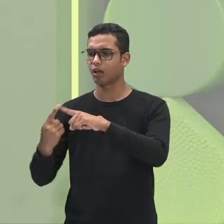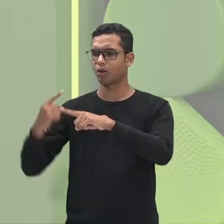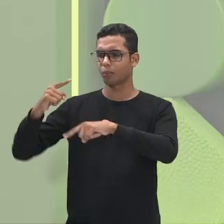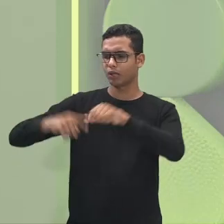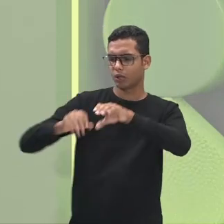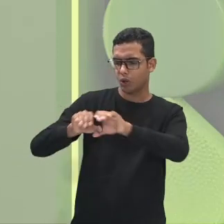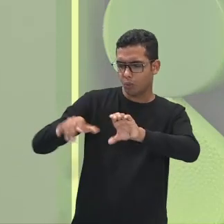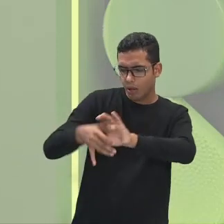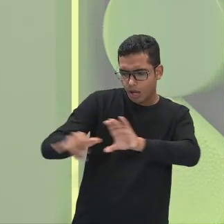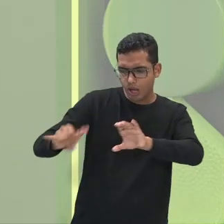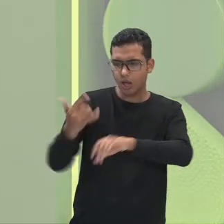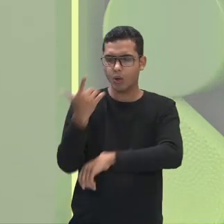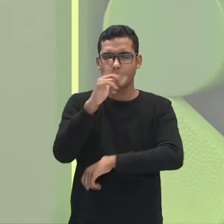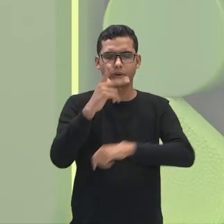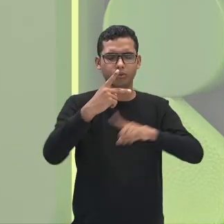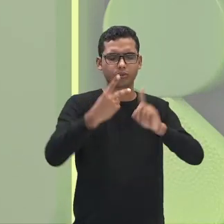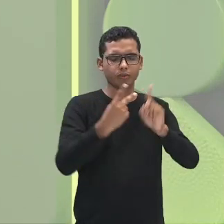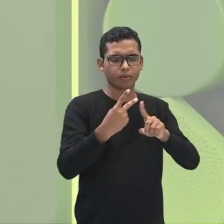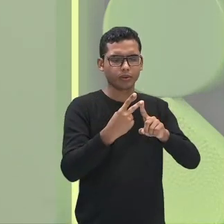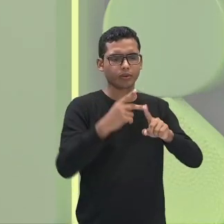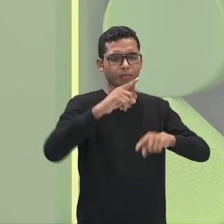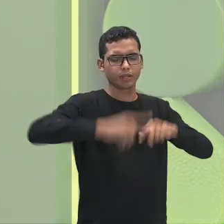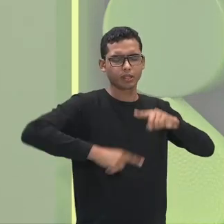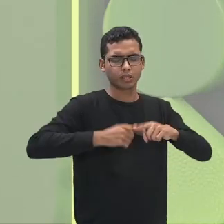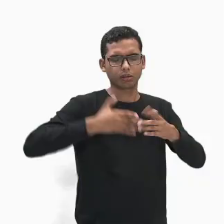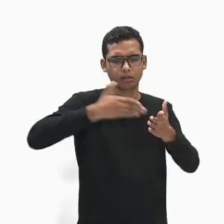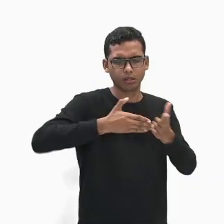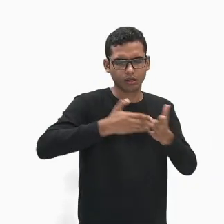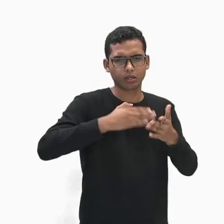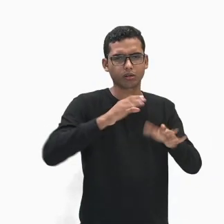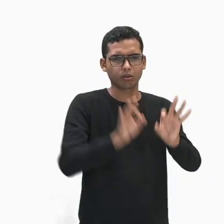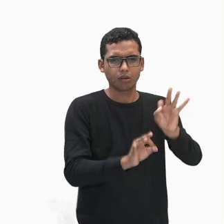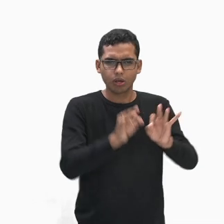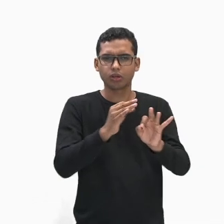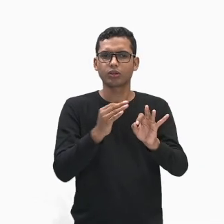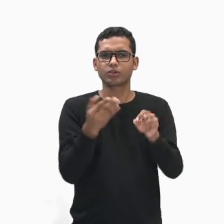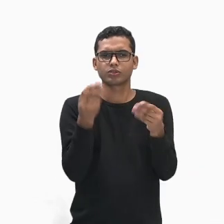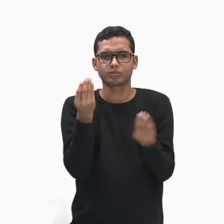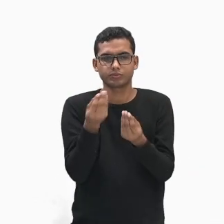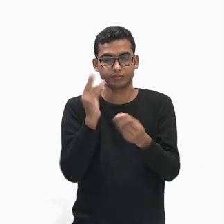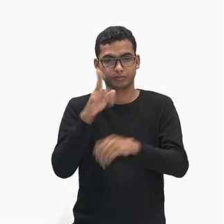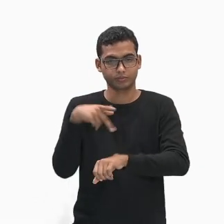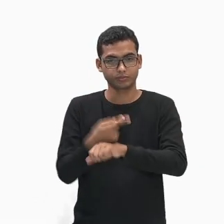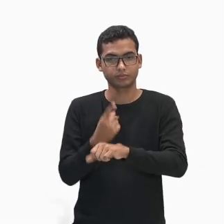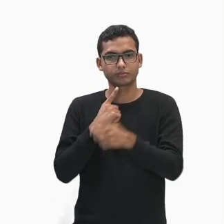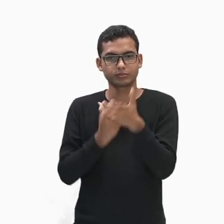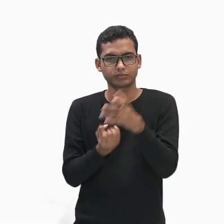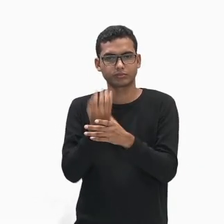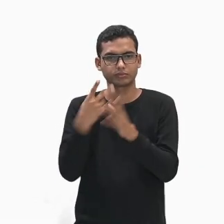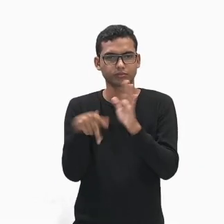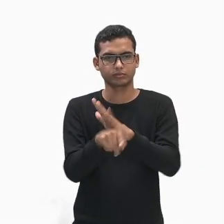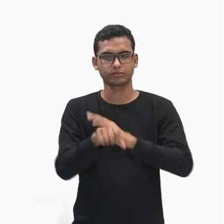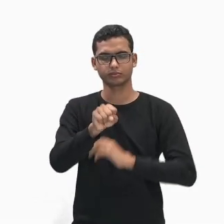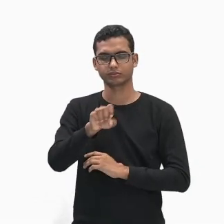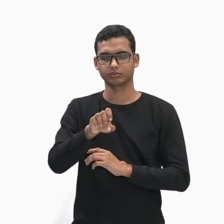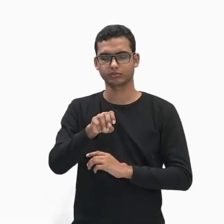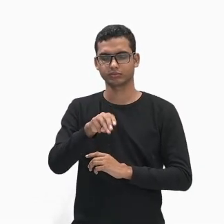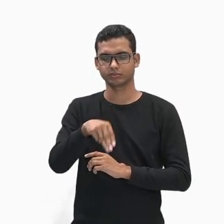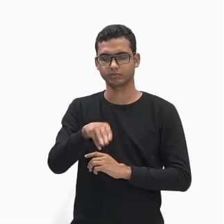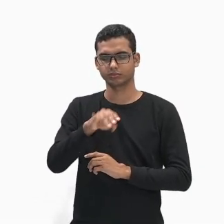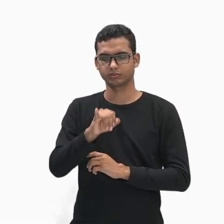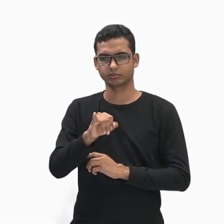então, os semicondutores, como nós temos aqui, vejam. Os semicondutores, olha só o nome,